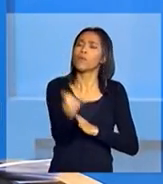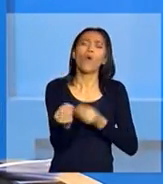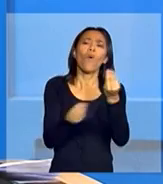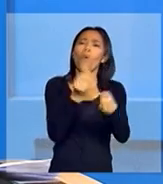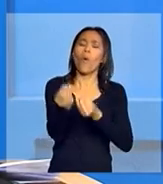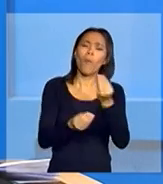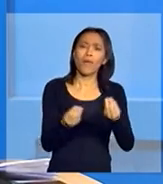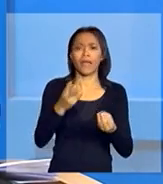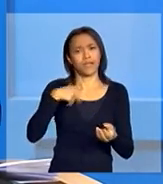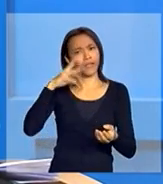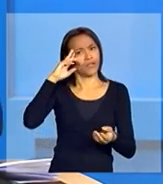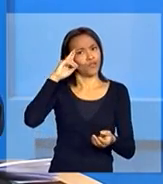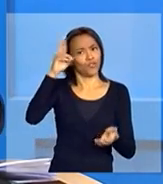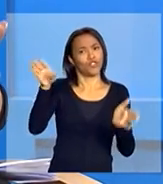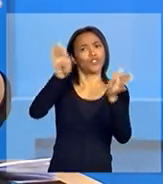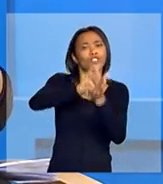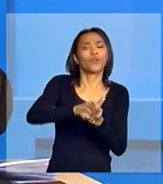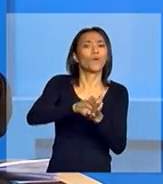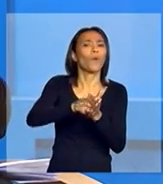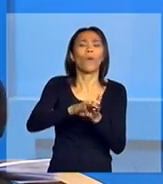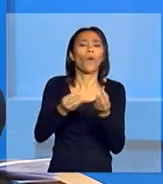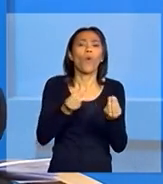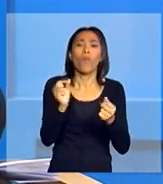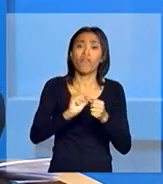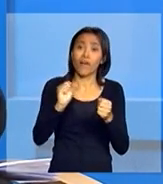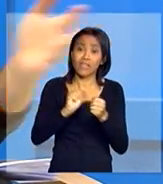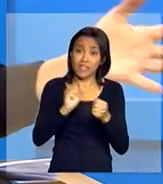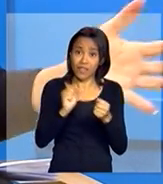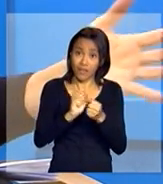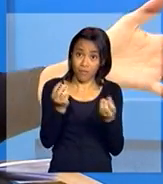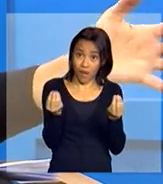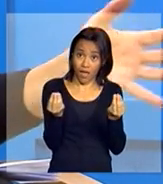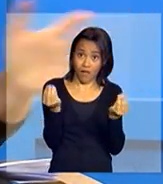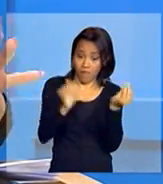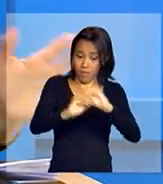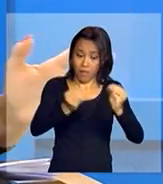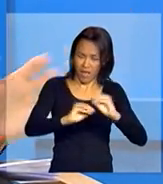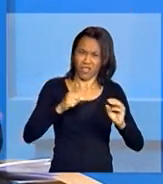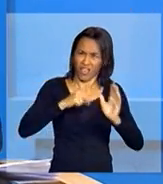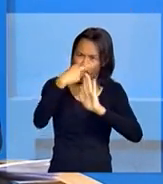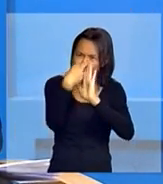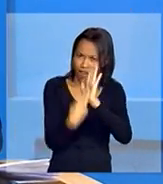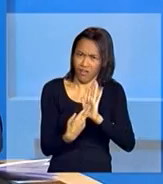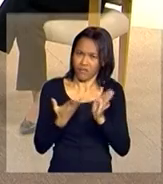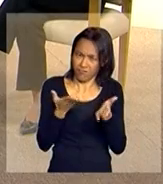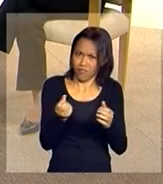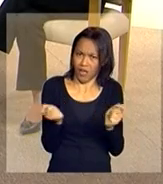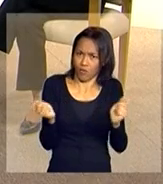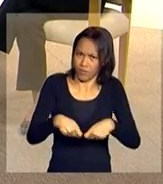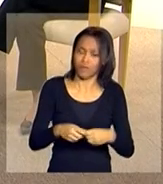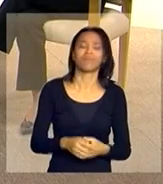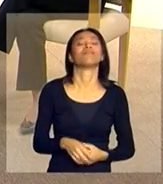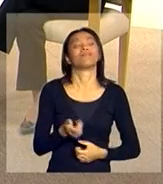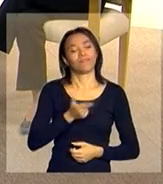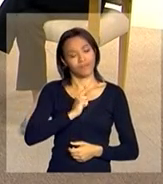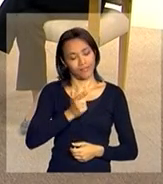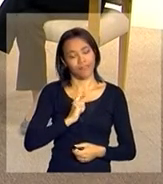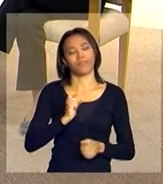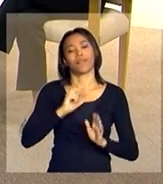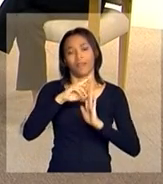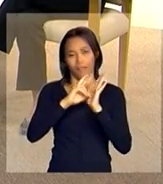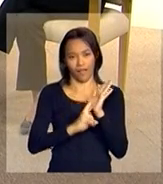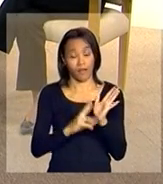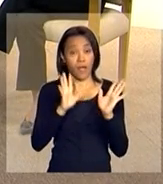gestor que acabou de chegar como é que ele faz para poder se cadastrar Existe alguma regrinha para isso existe o procedimento